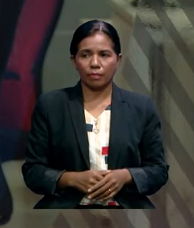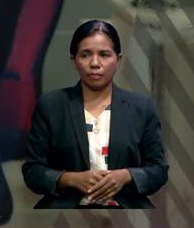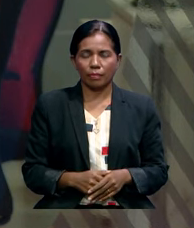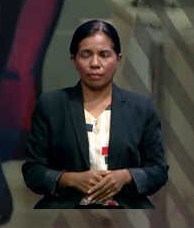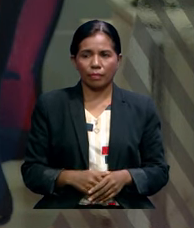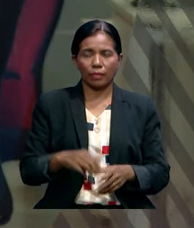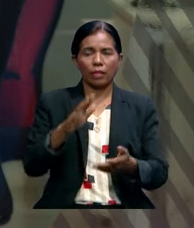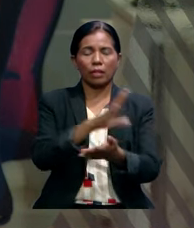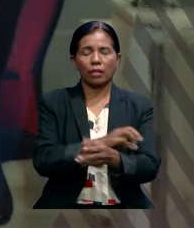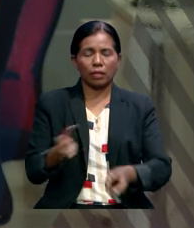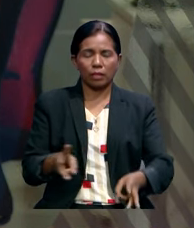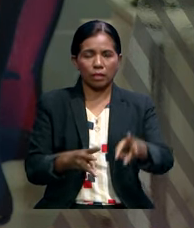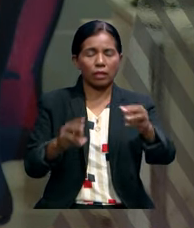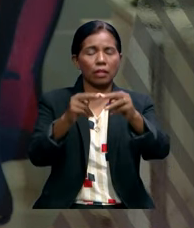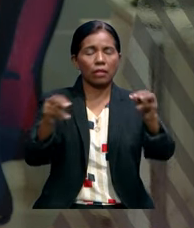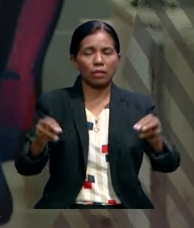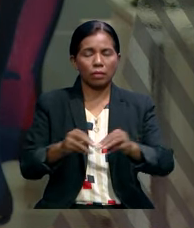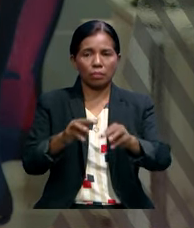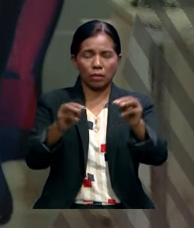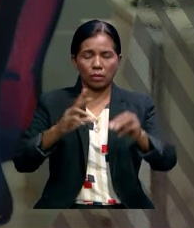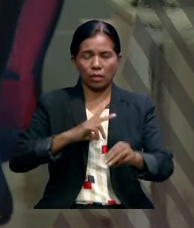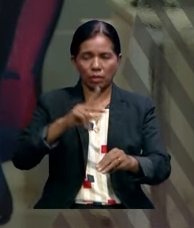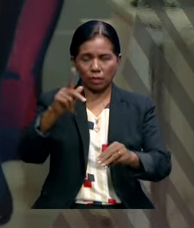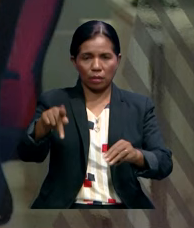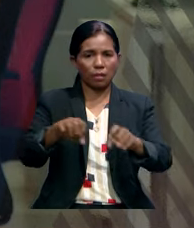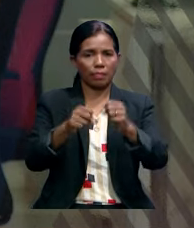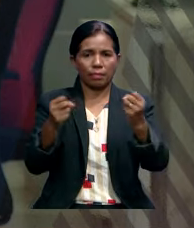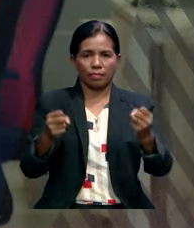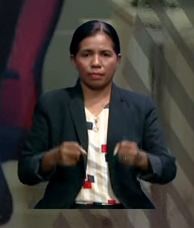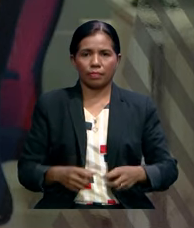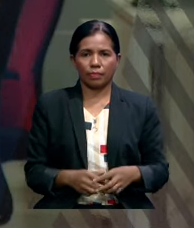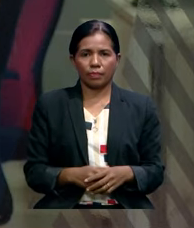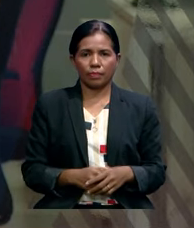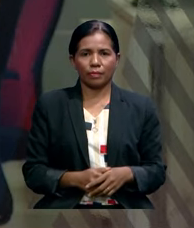condição estrada nacional no municipal e o município Lautém grave.